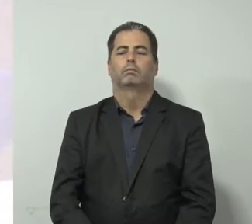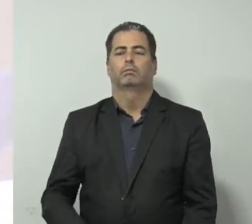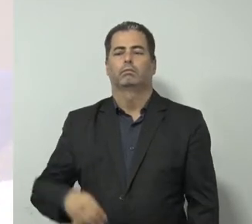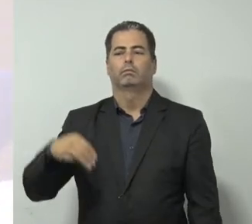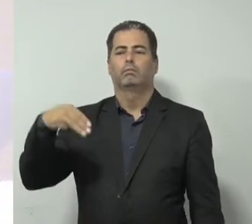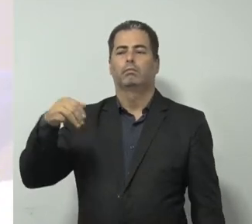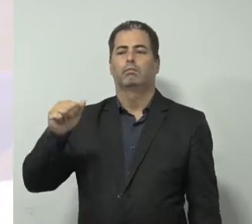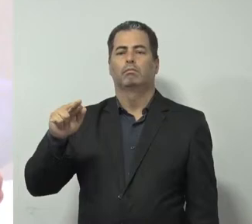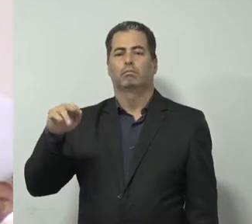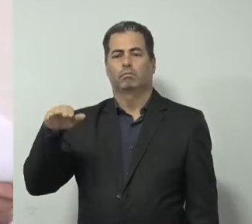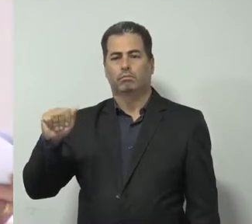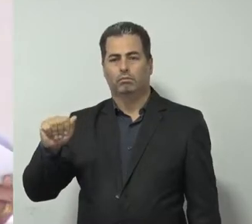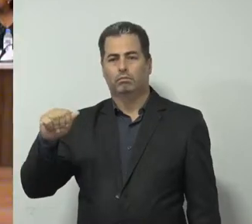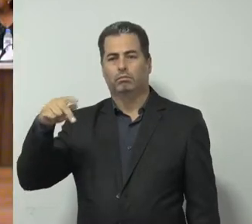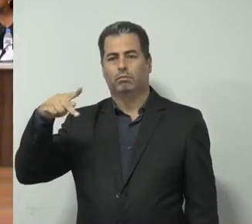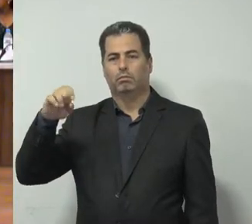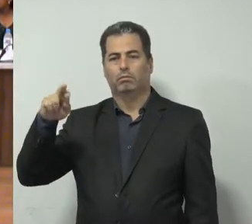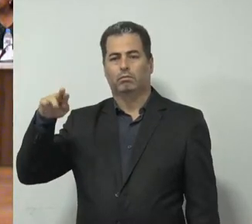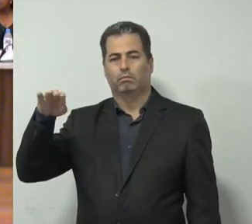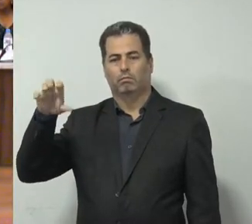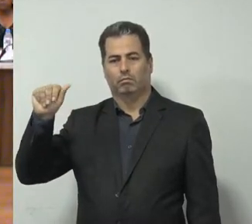Maria Pereira Cardial.